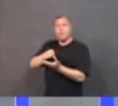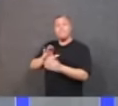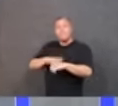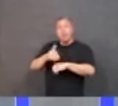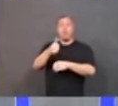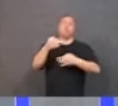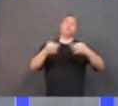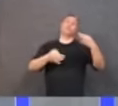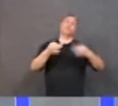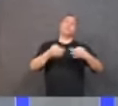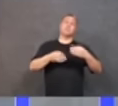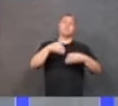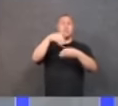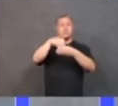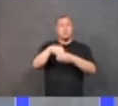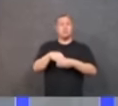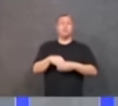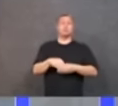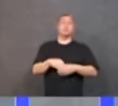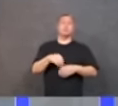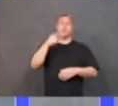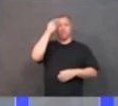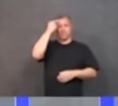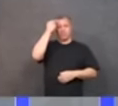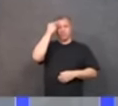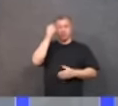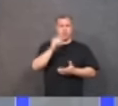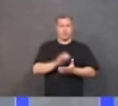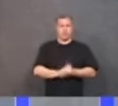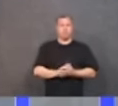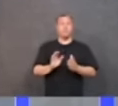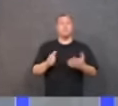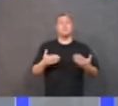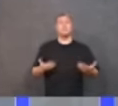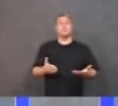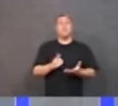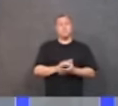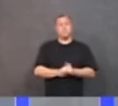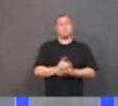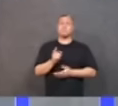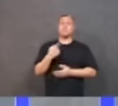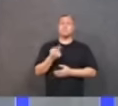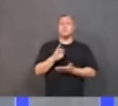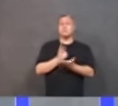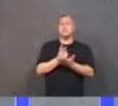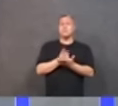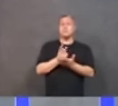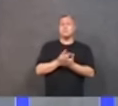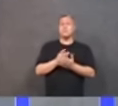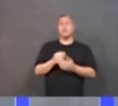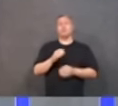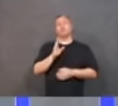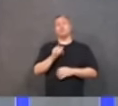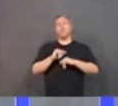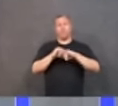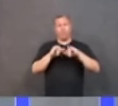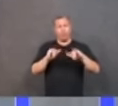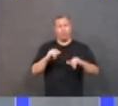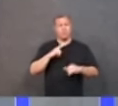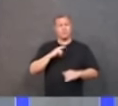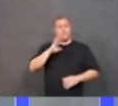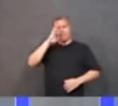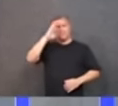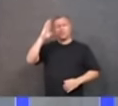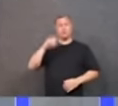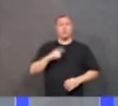justa dentro do âmbito da universidade. Então, isso é algo que a gente tem sempre colocado como algo fundamental na